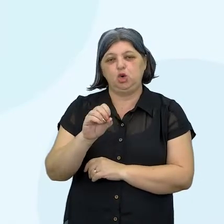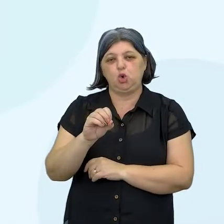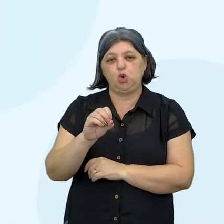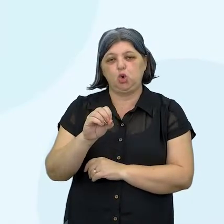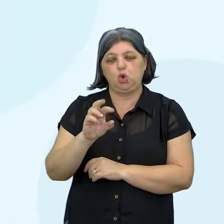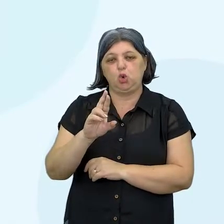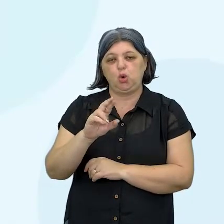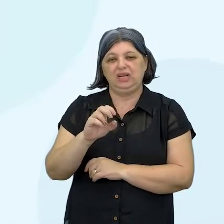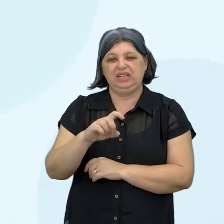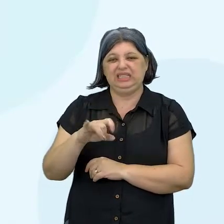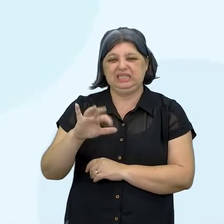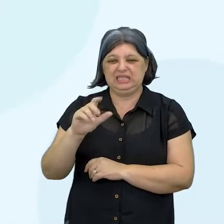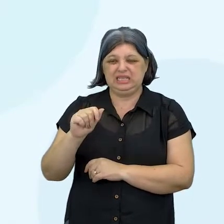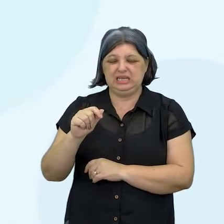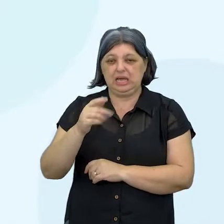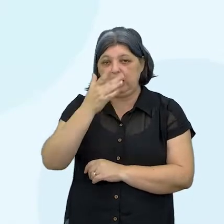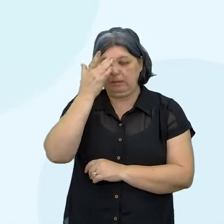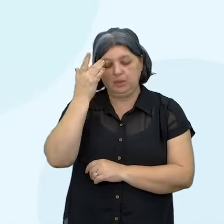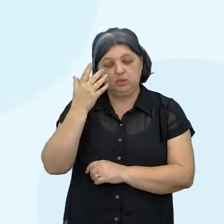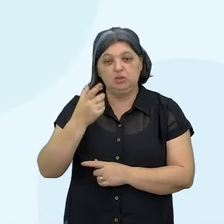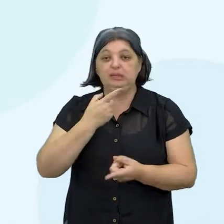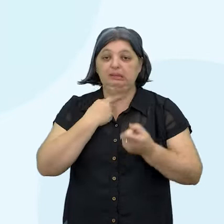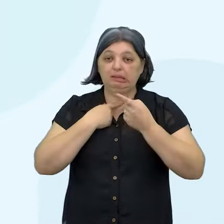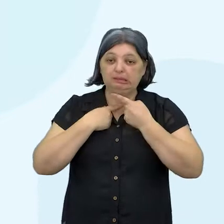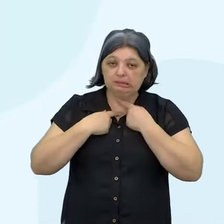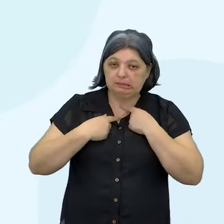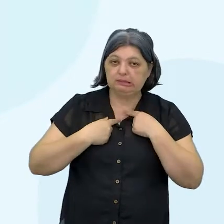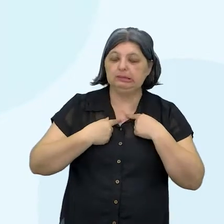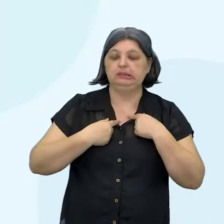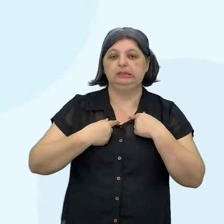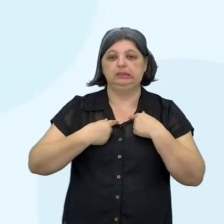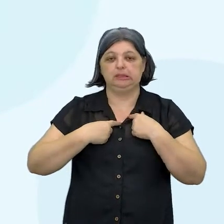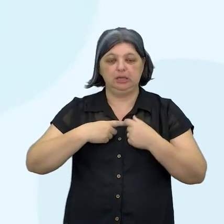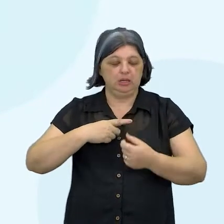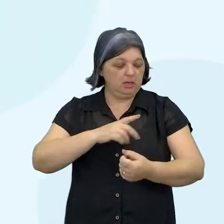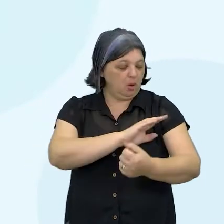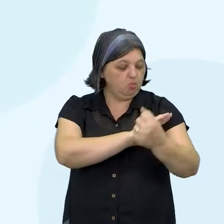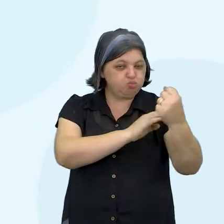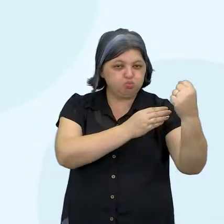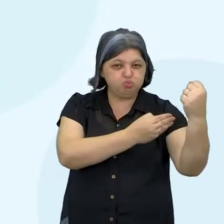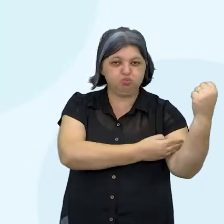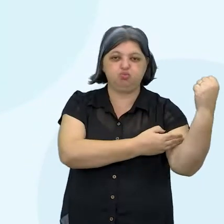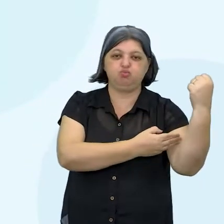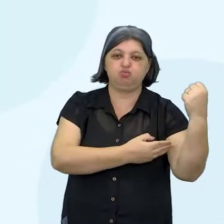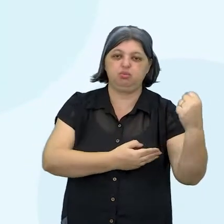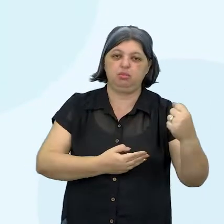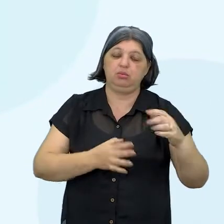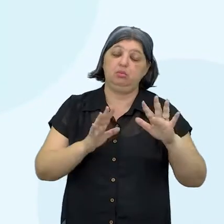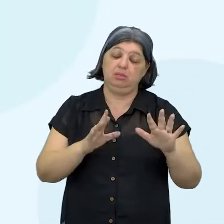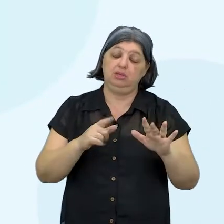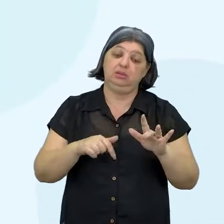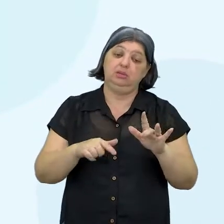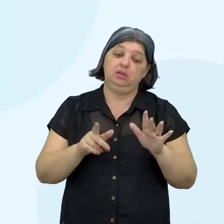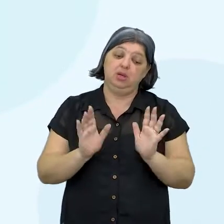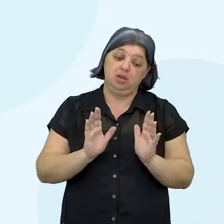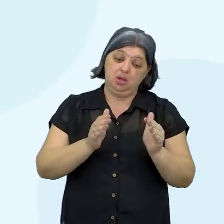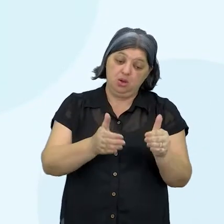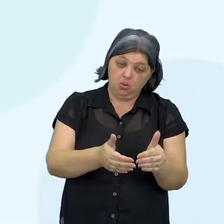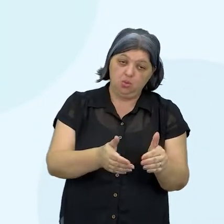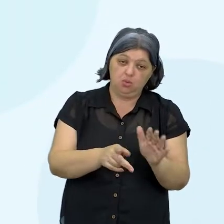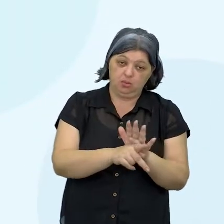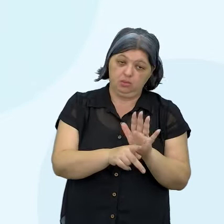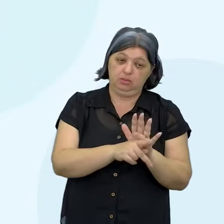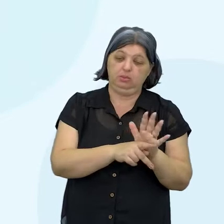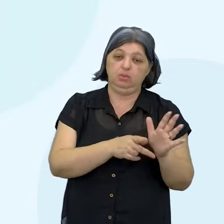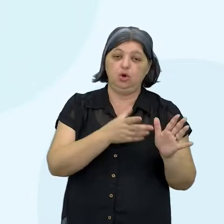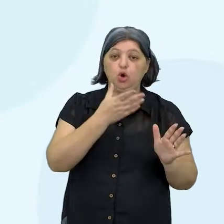né? Musculoso, torneado e tal. Esse tipo de dismorfia é mais atrelado a homens jovens. Por quê? Porque a